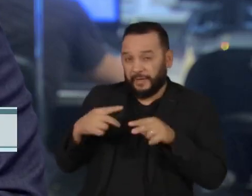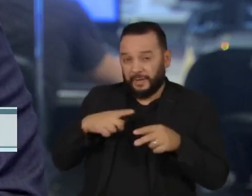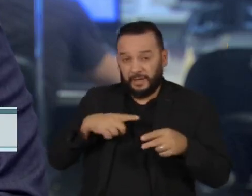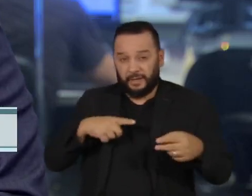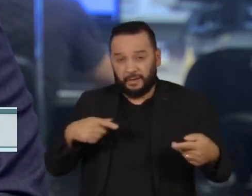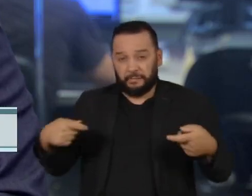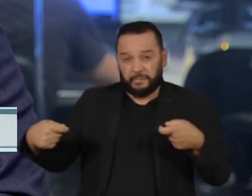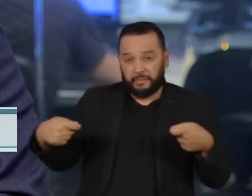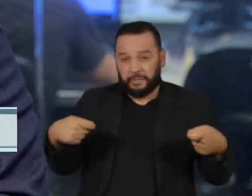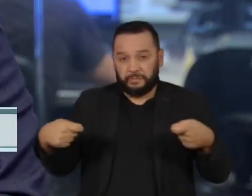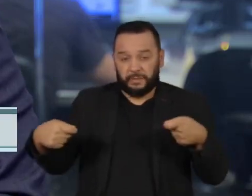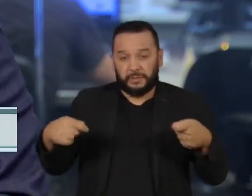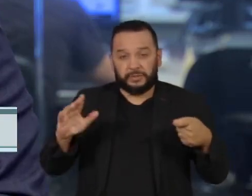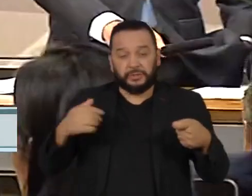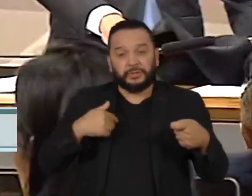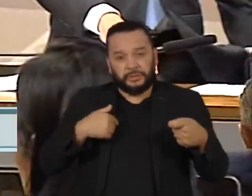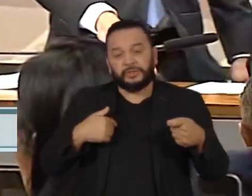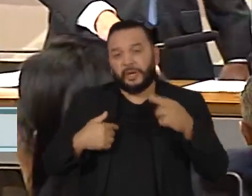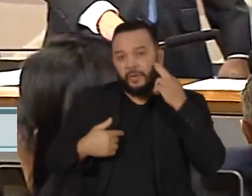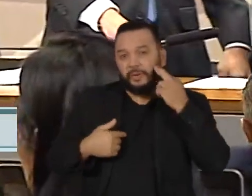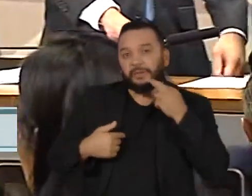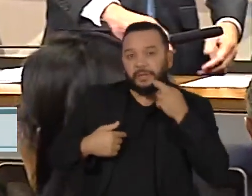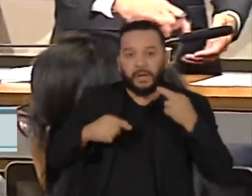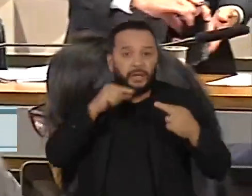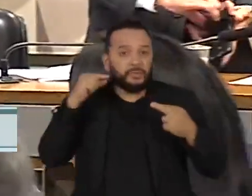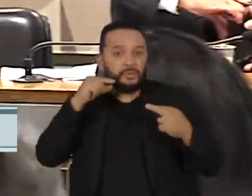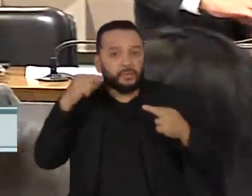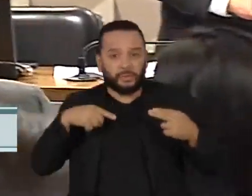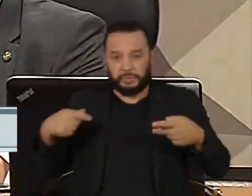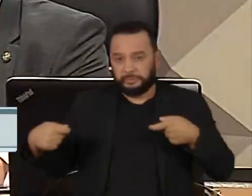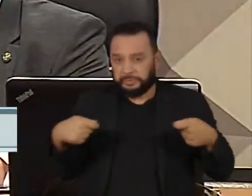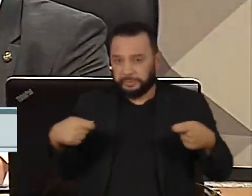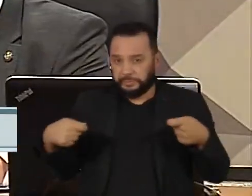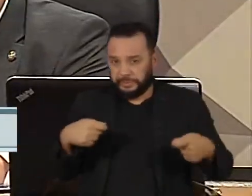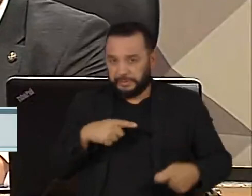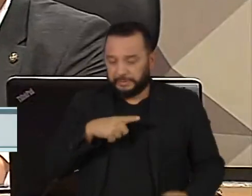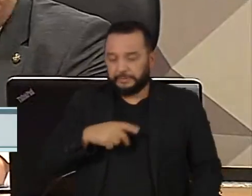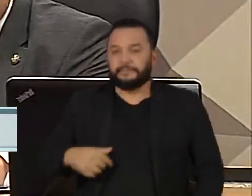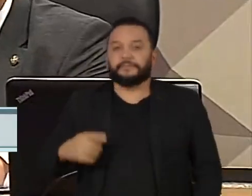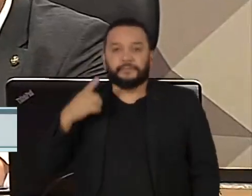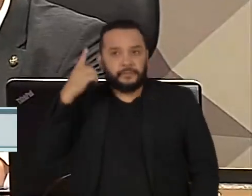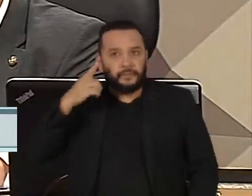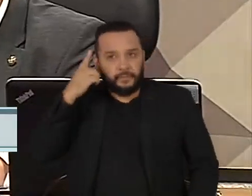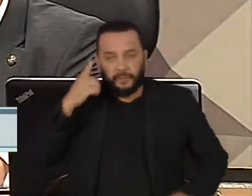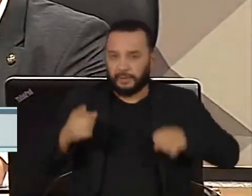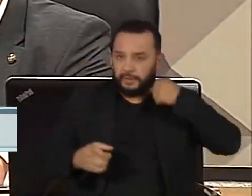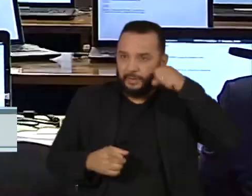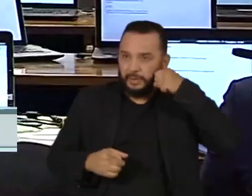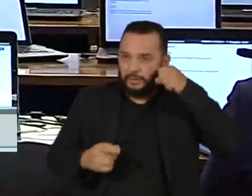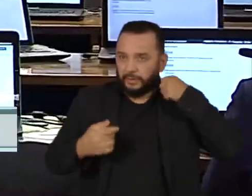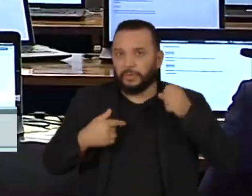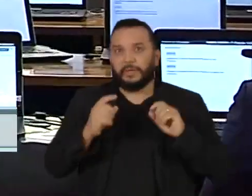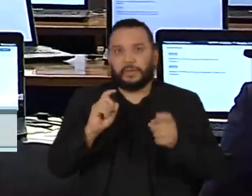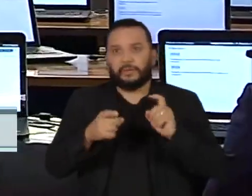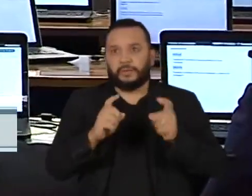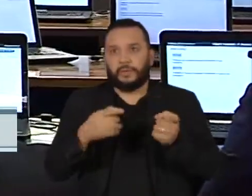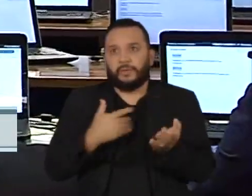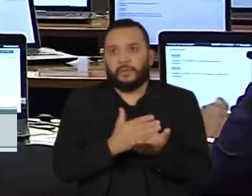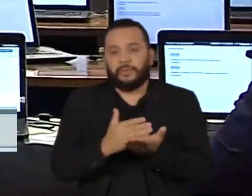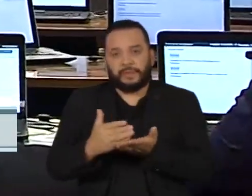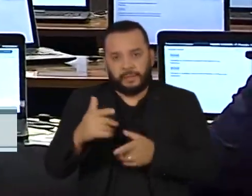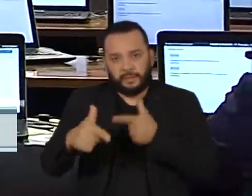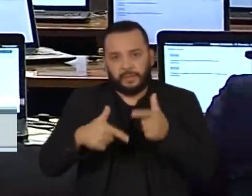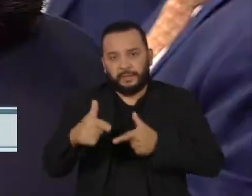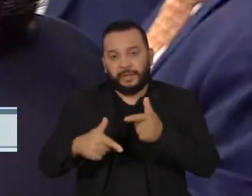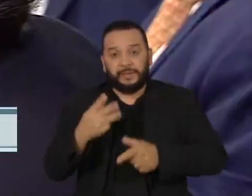presidente da Câmara, Arthur Lira. Deputados e senadores se reuniram para iniciar o trabalho de três comissões